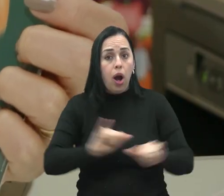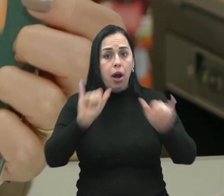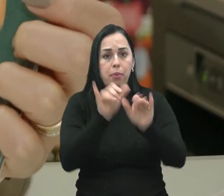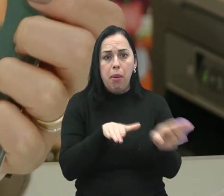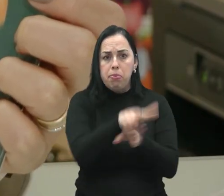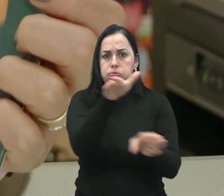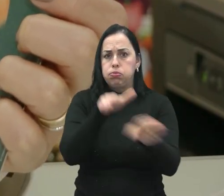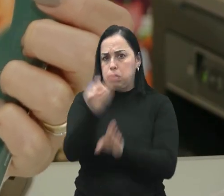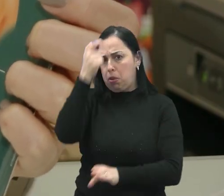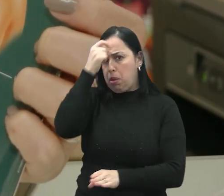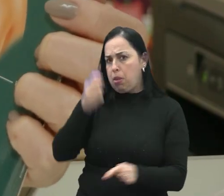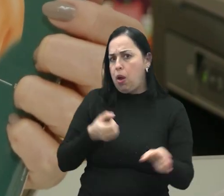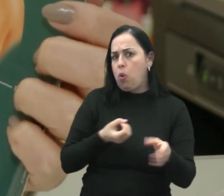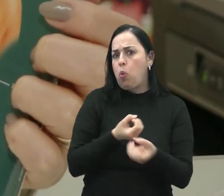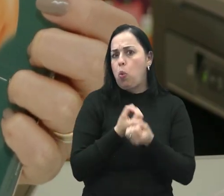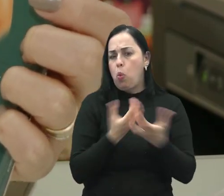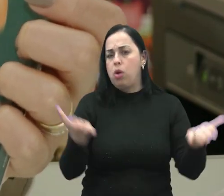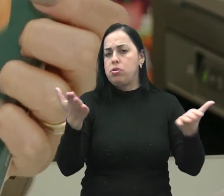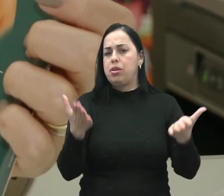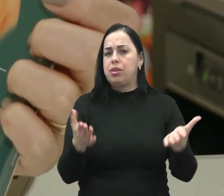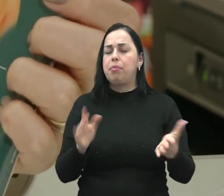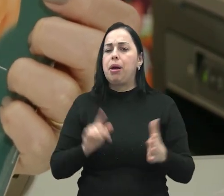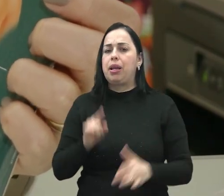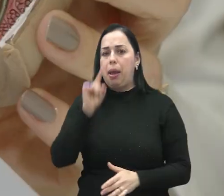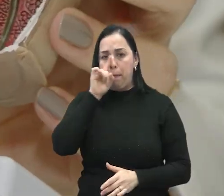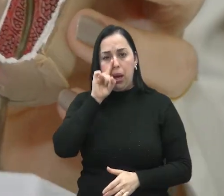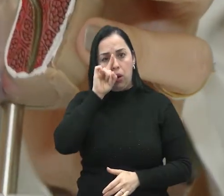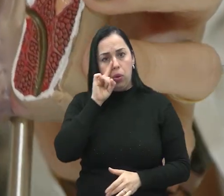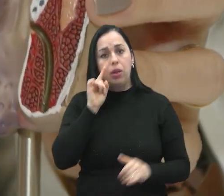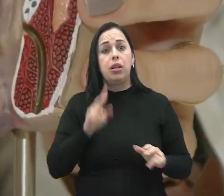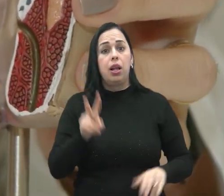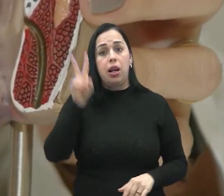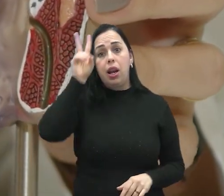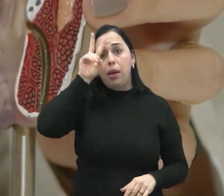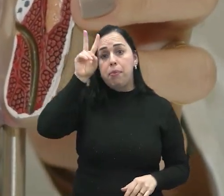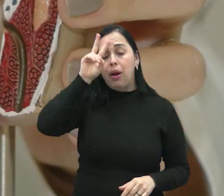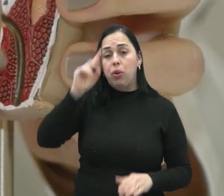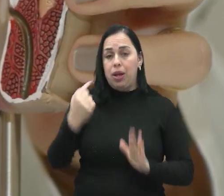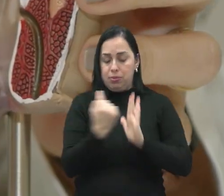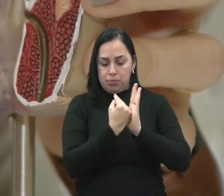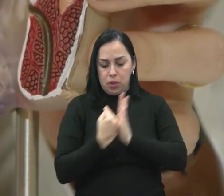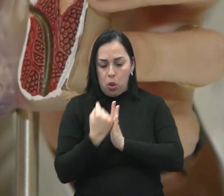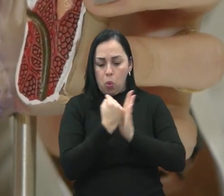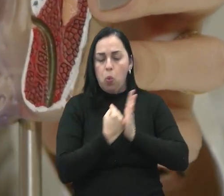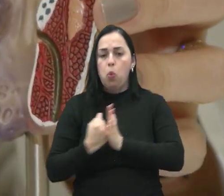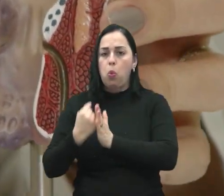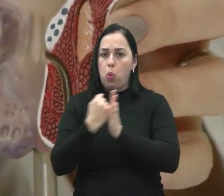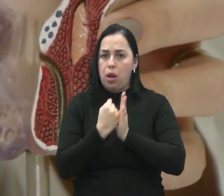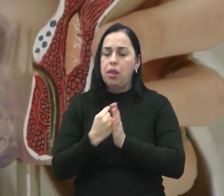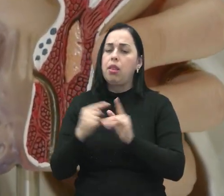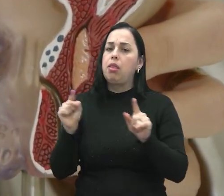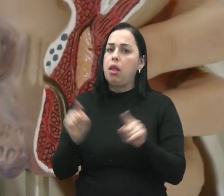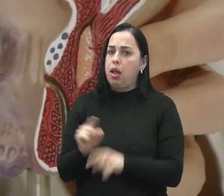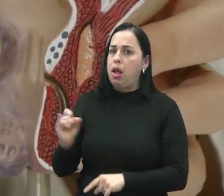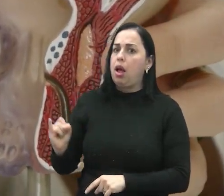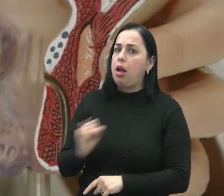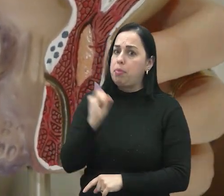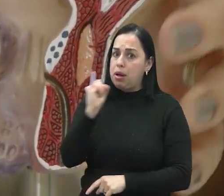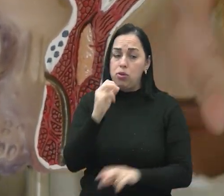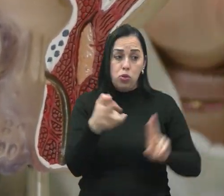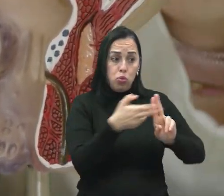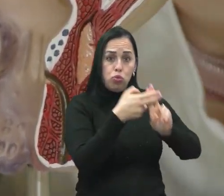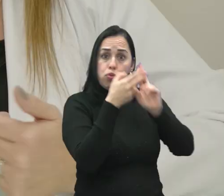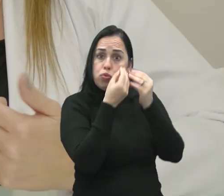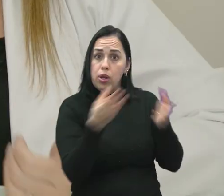para sensibilizar a população sobre os riscos da doença. Vale lembrar que o exame da colonoscopia também é oferecido